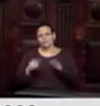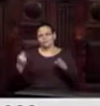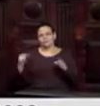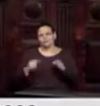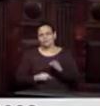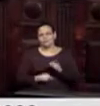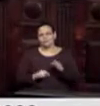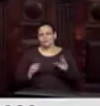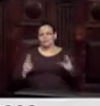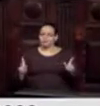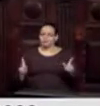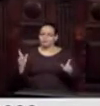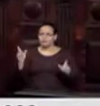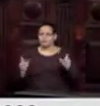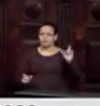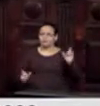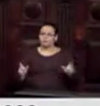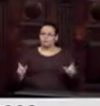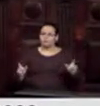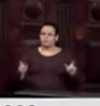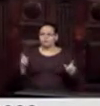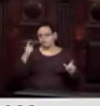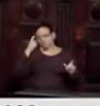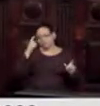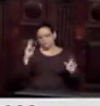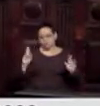profundas diferenças.